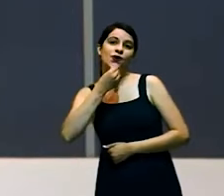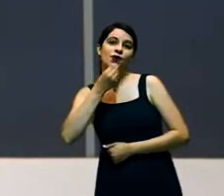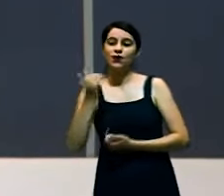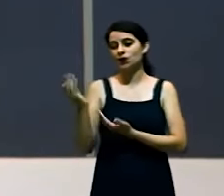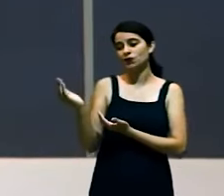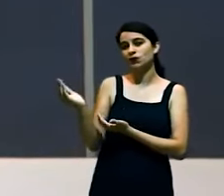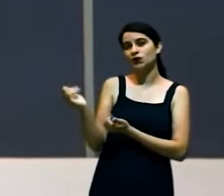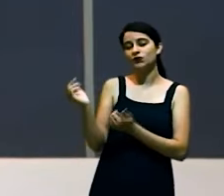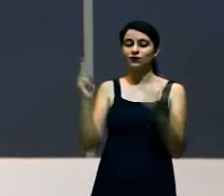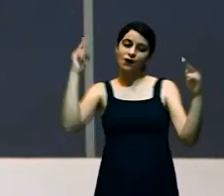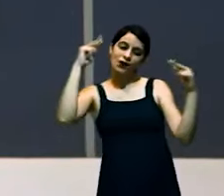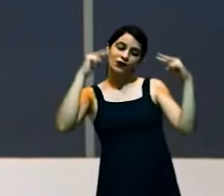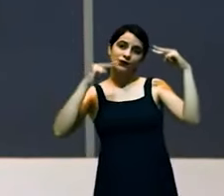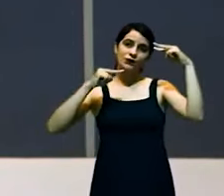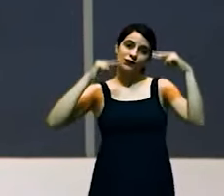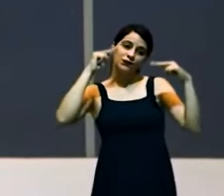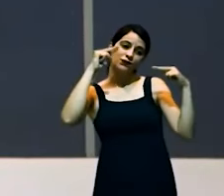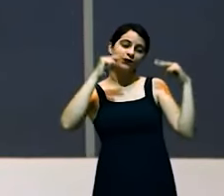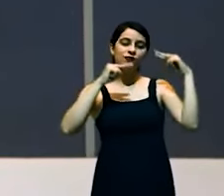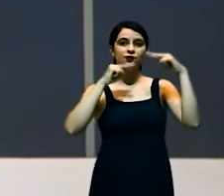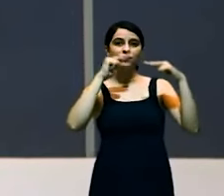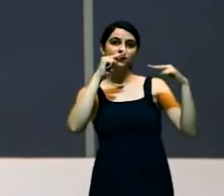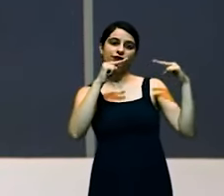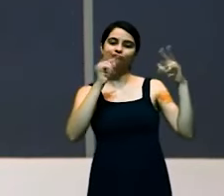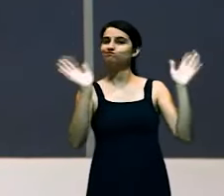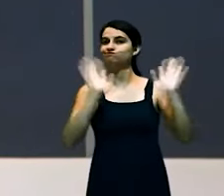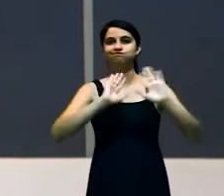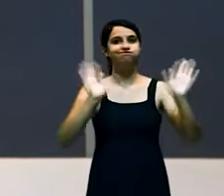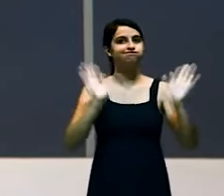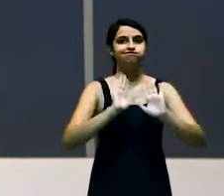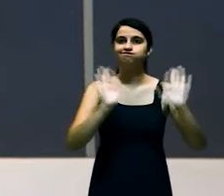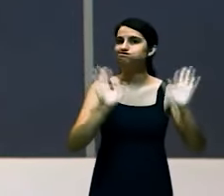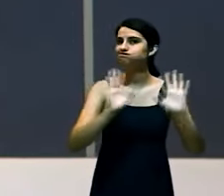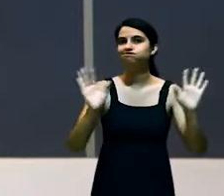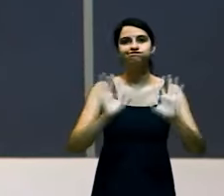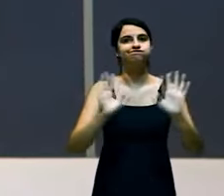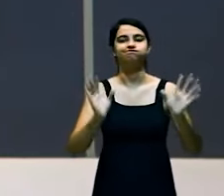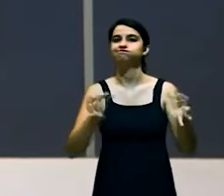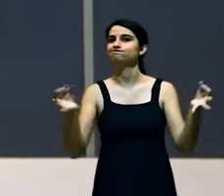um para o outro na hora do culto, da mensagem, não cabe, irmão.